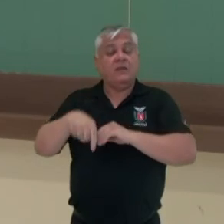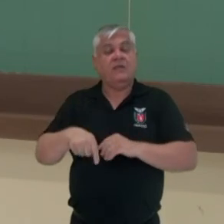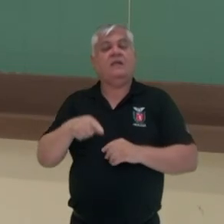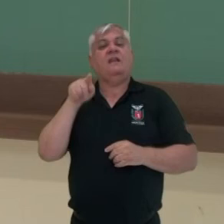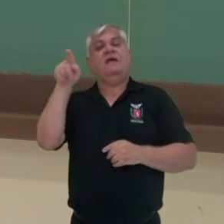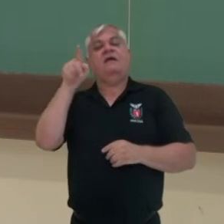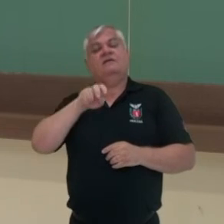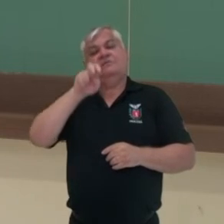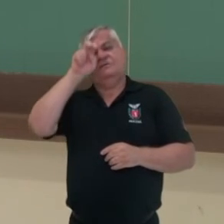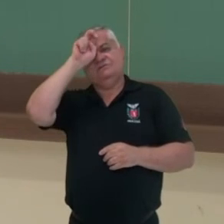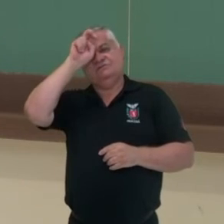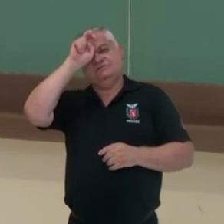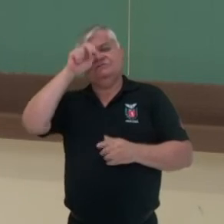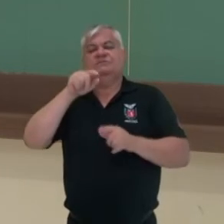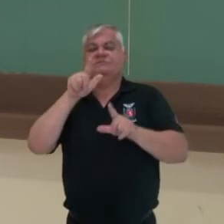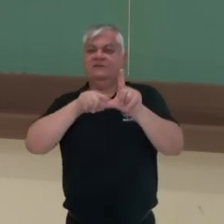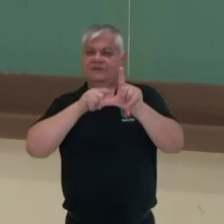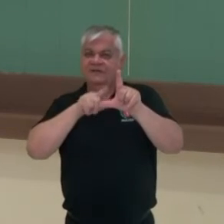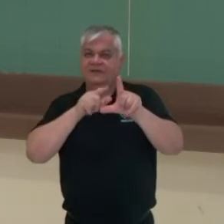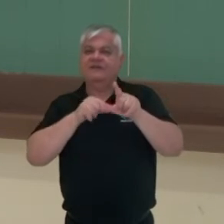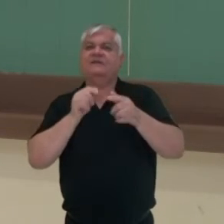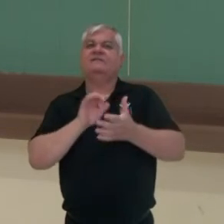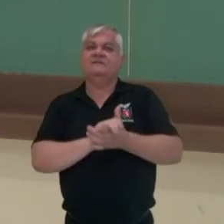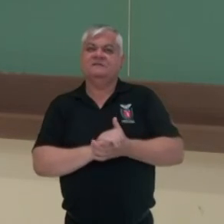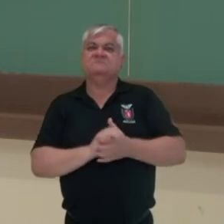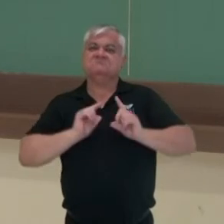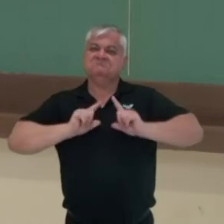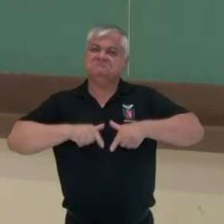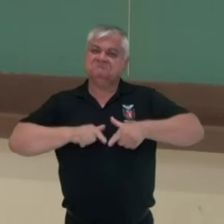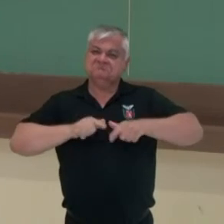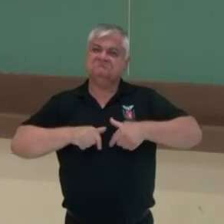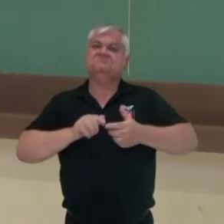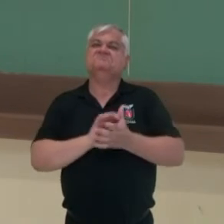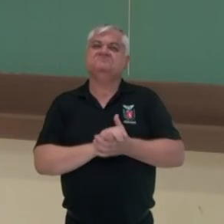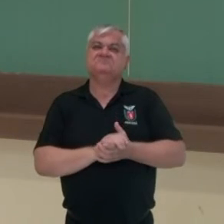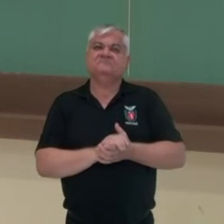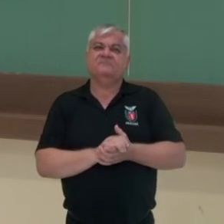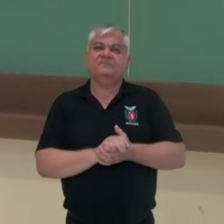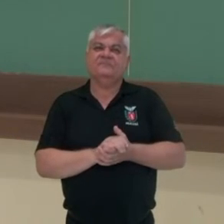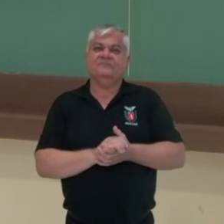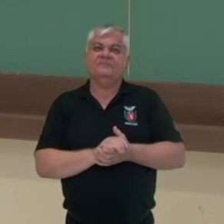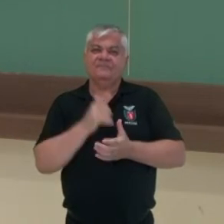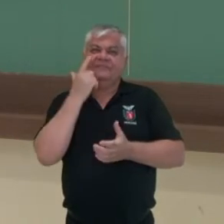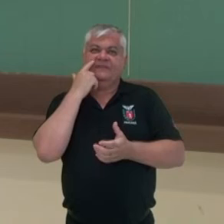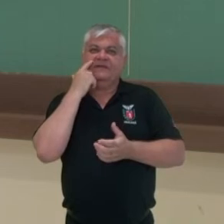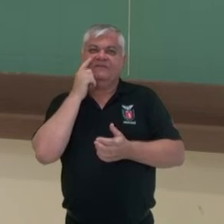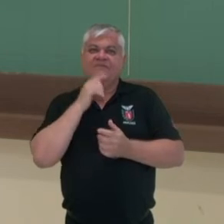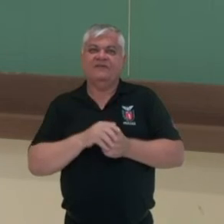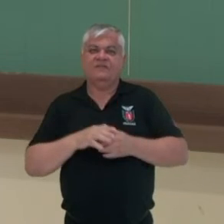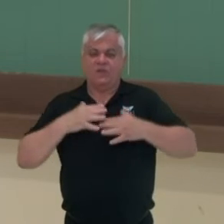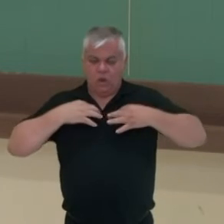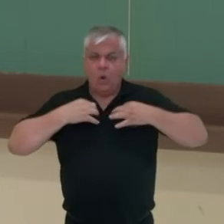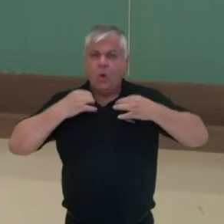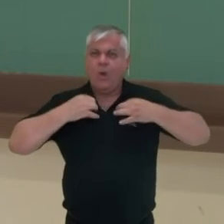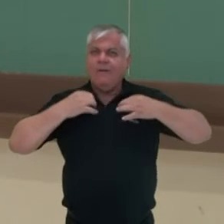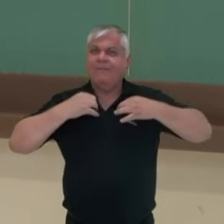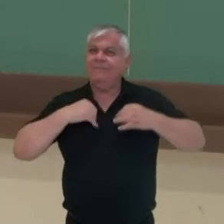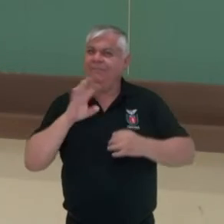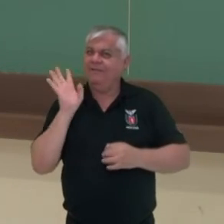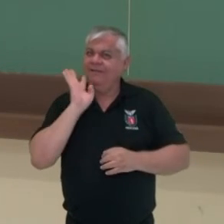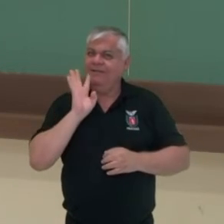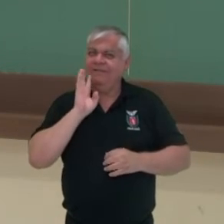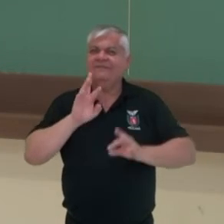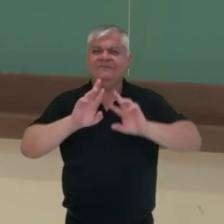aí, ela é inspirada nas letras desse alfabeto hebraico. E eles fazem também, olha lá que legal, as características das vestimentas,